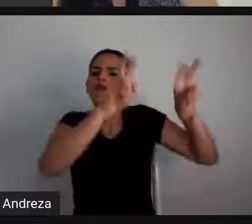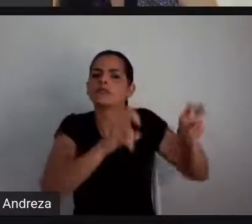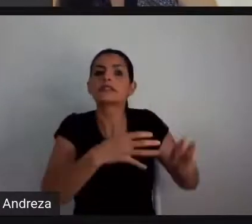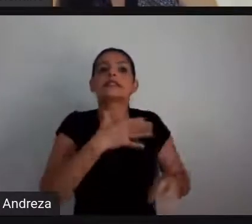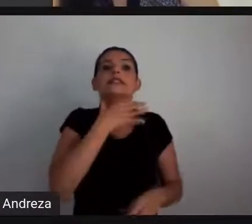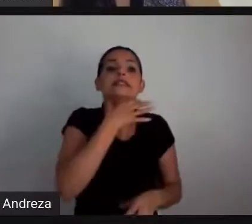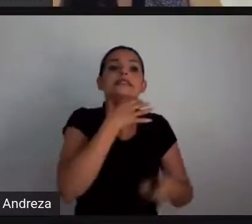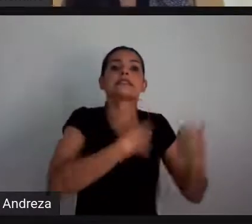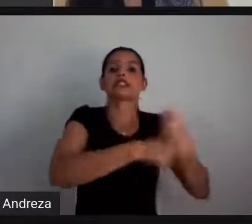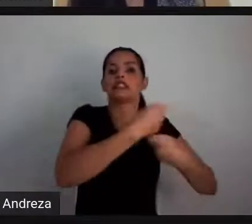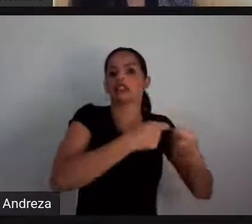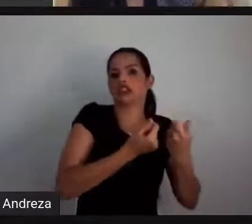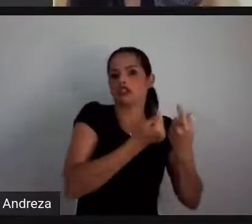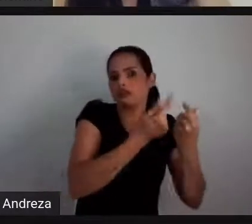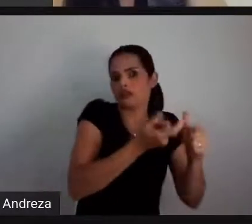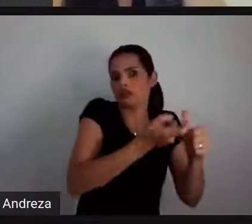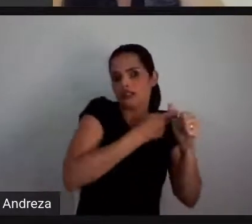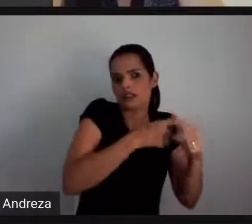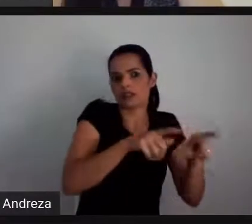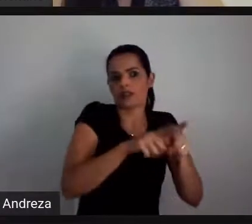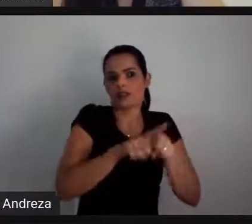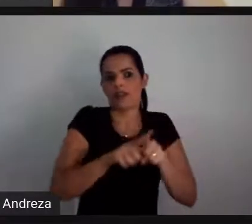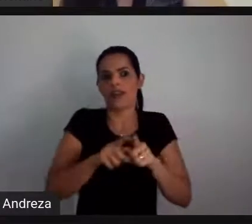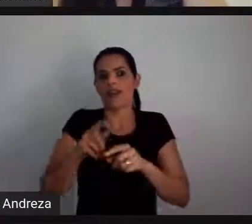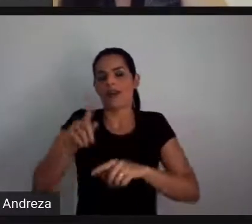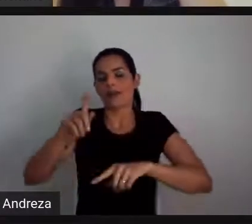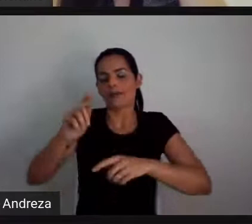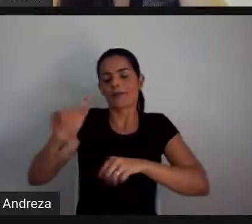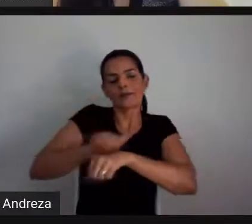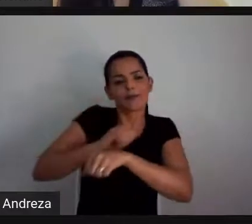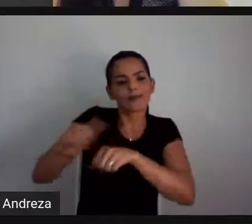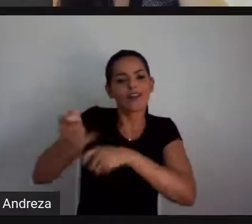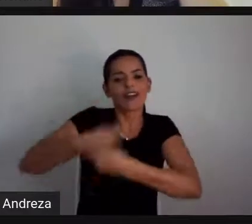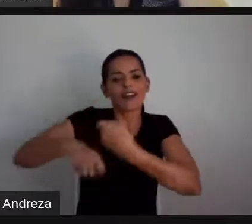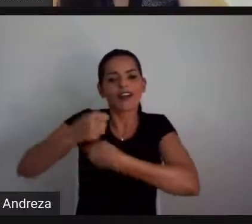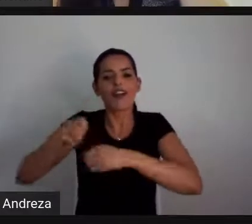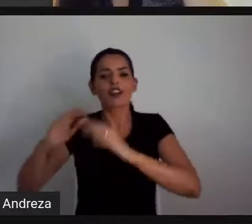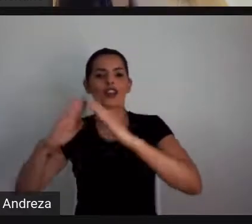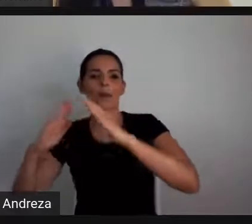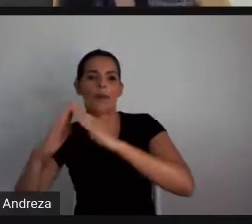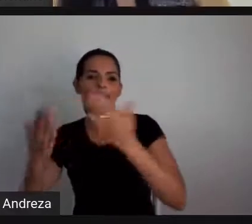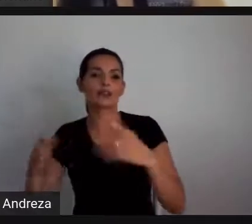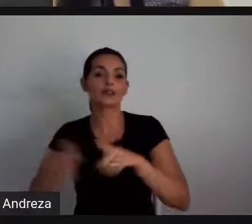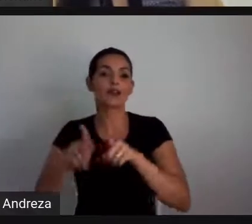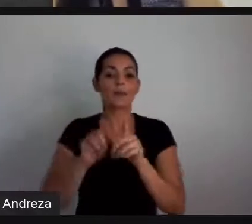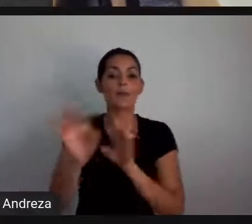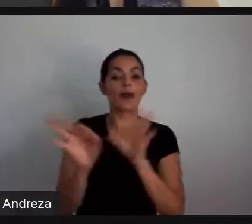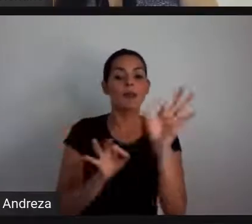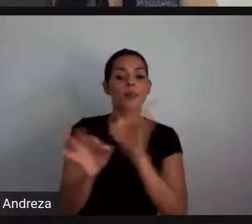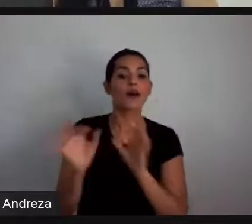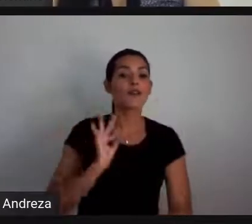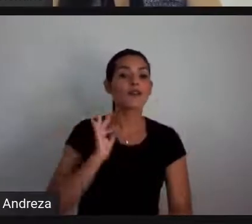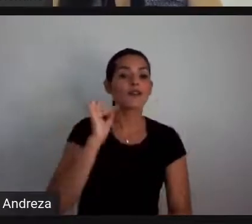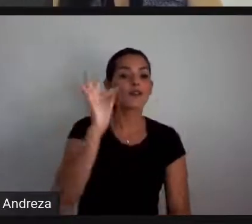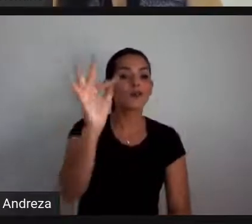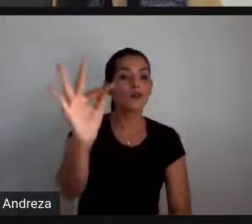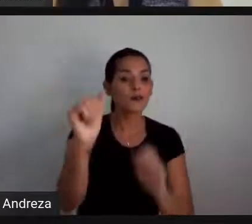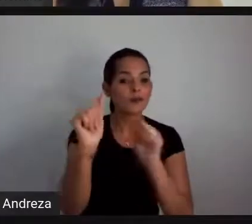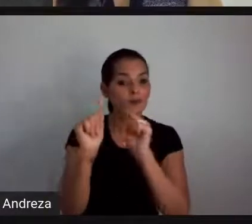orçamento doméstico, investimentos, preparação para aposentadoria. Um bom pano para a manga aí, né, Paulo? Como é que tá? Tudo bem com